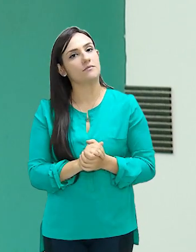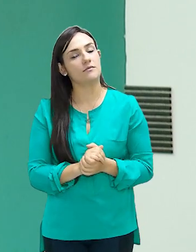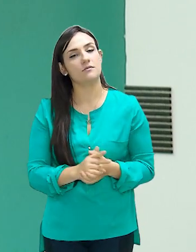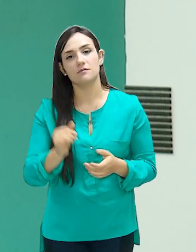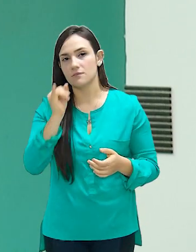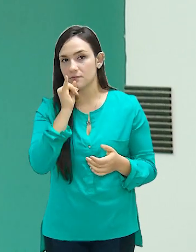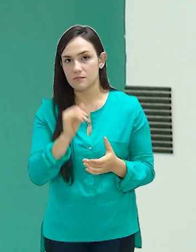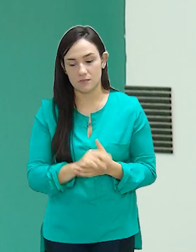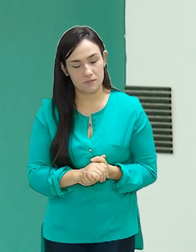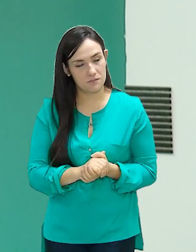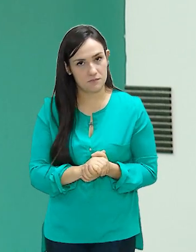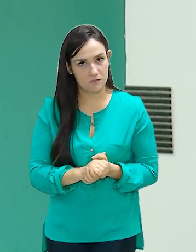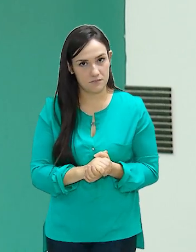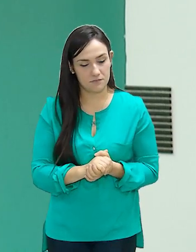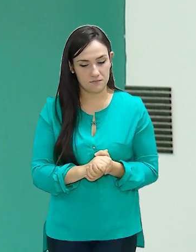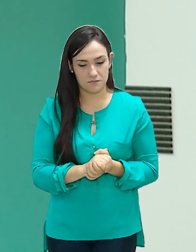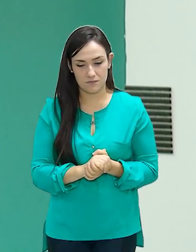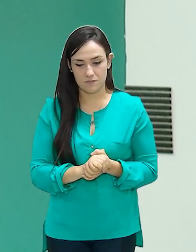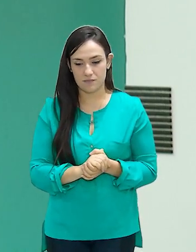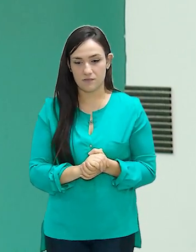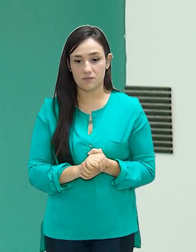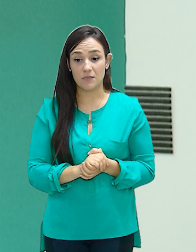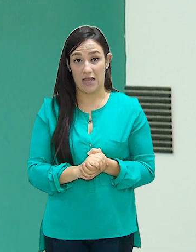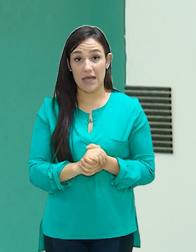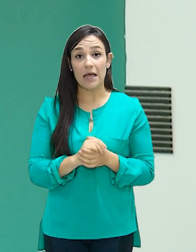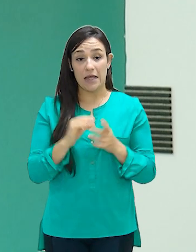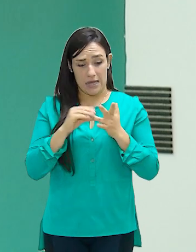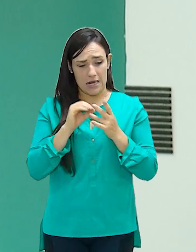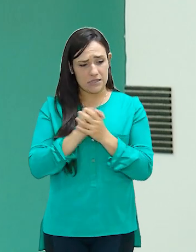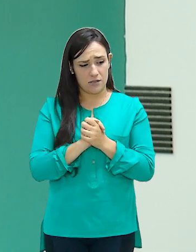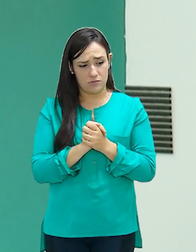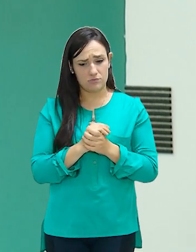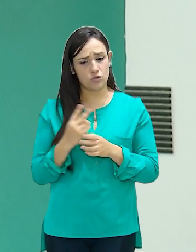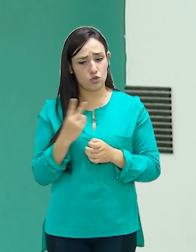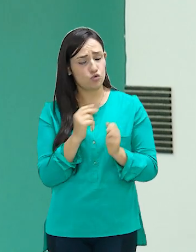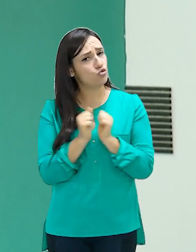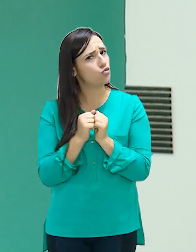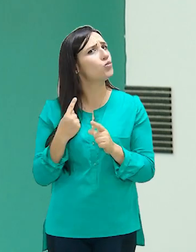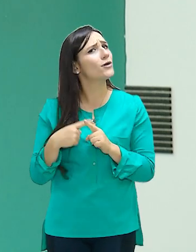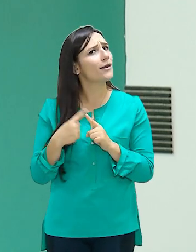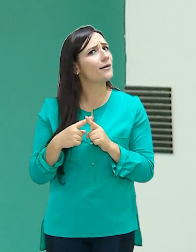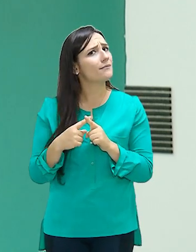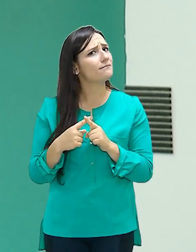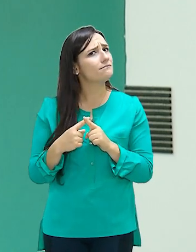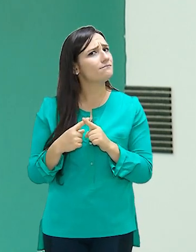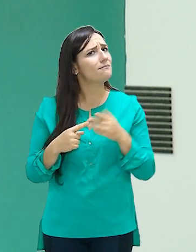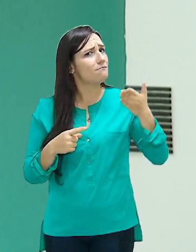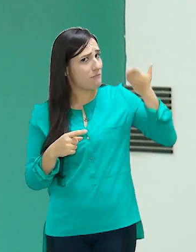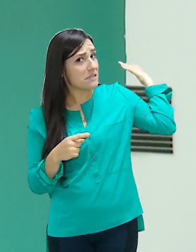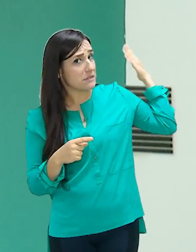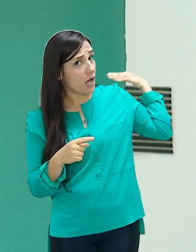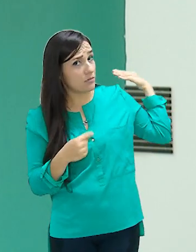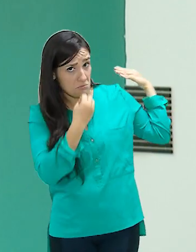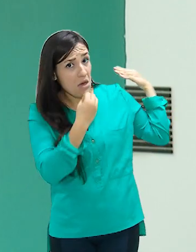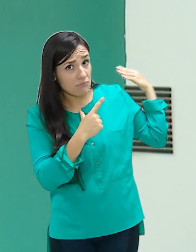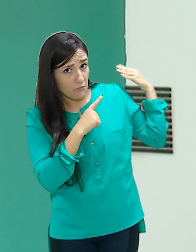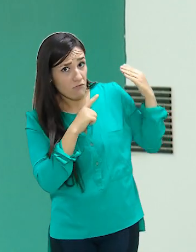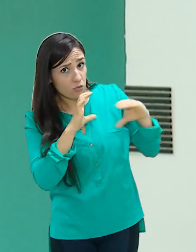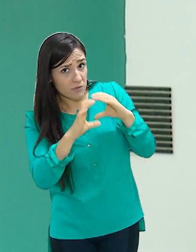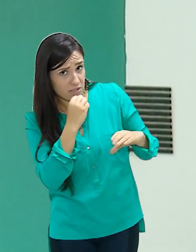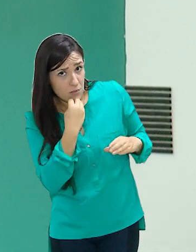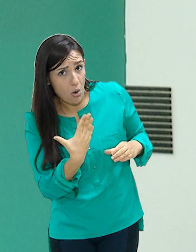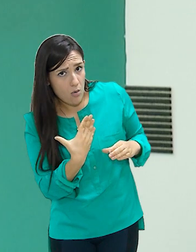aquele casal, em algum momento, ele deu certo. Então, a gente conversa com eles para